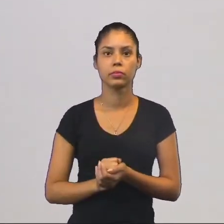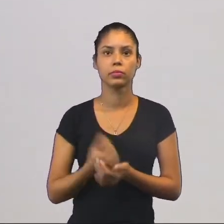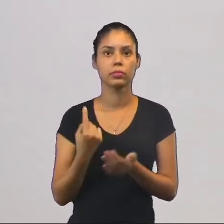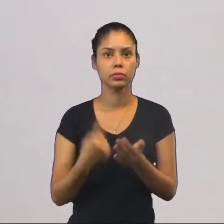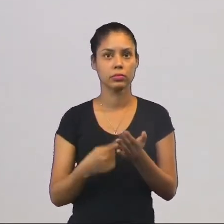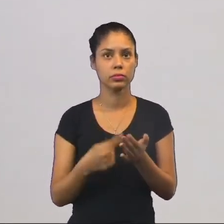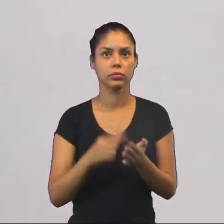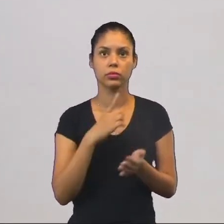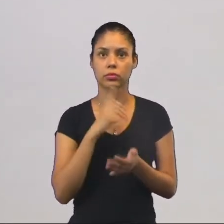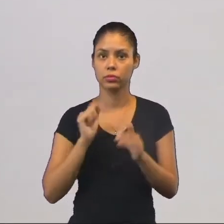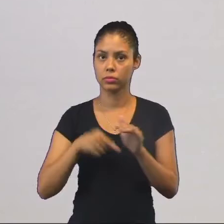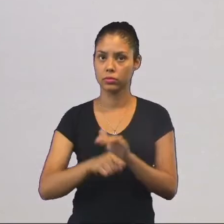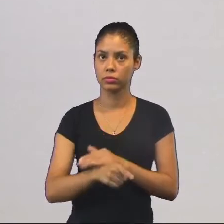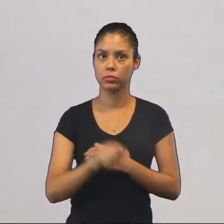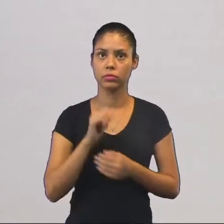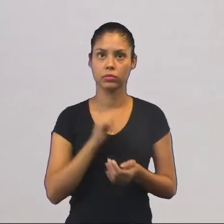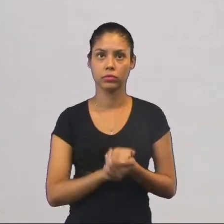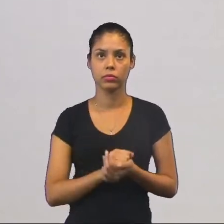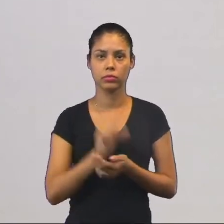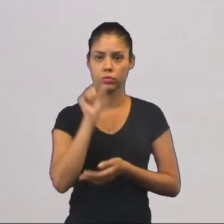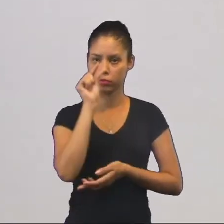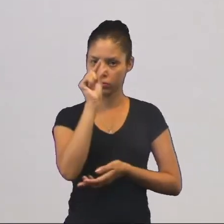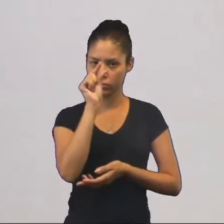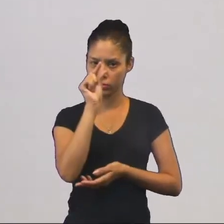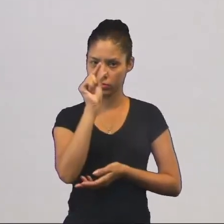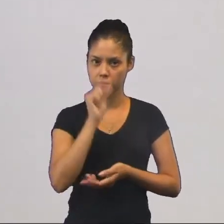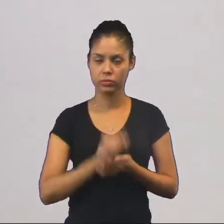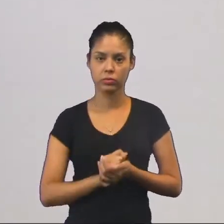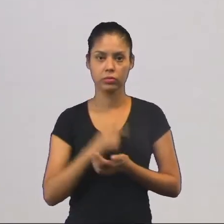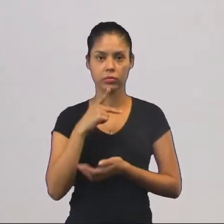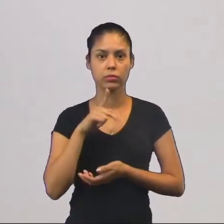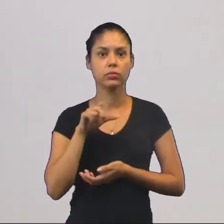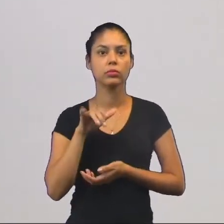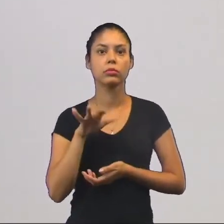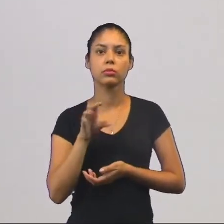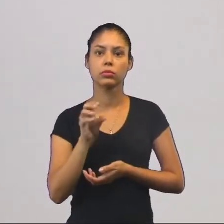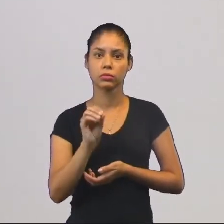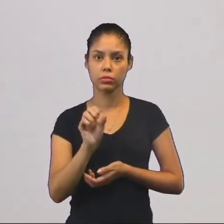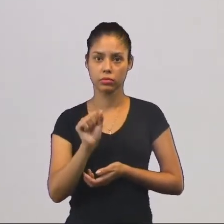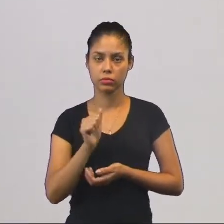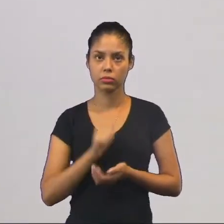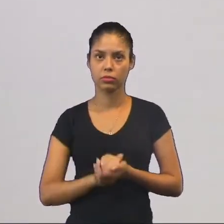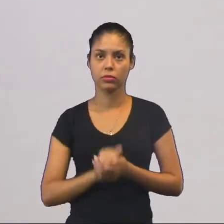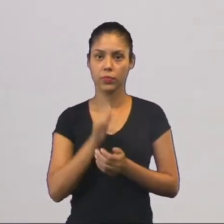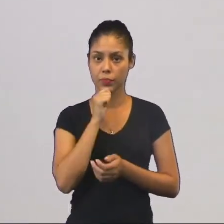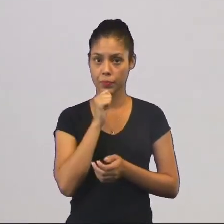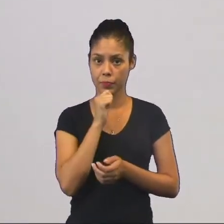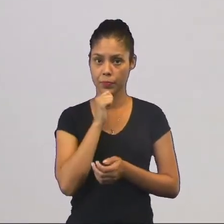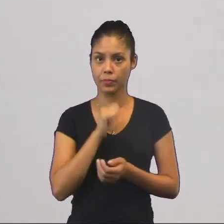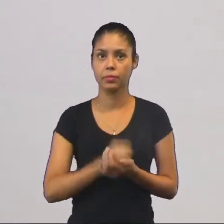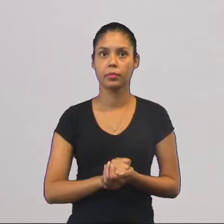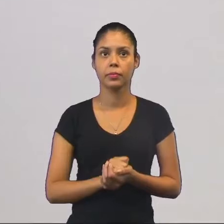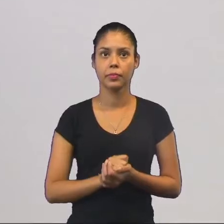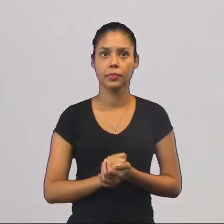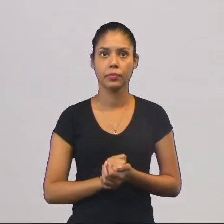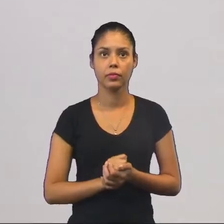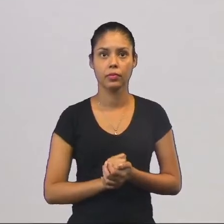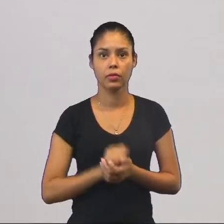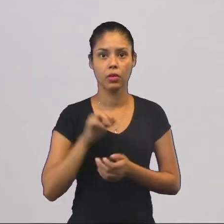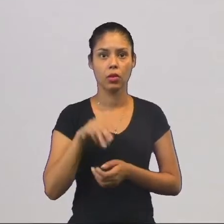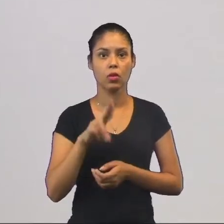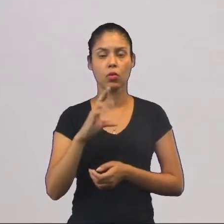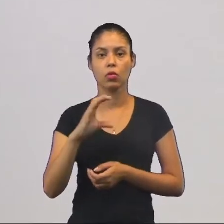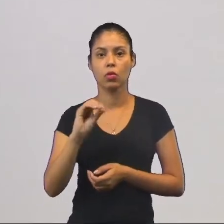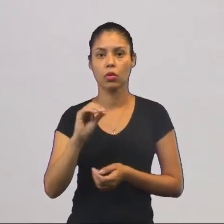conta internamente aí com pequenos cílios e a gente também conta aí, né, além desses pelos, a gente conta com